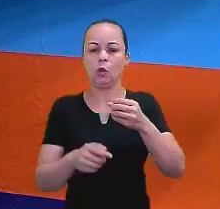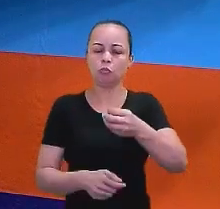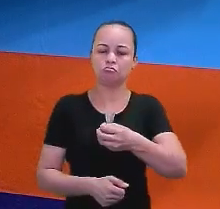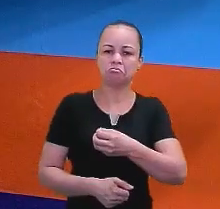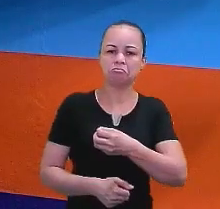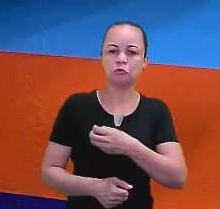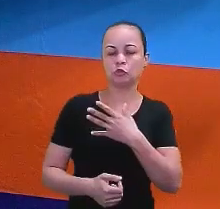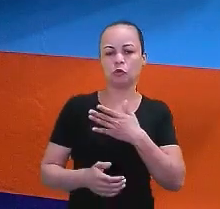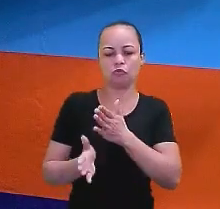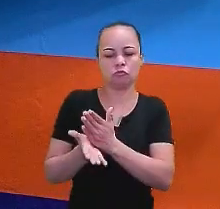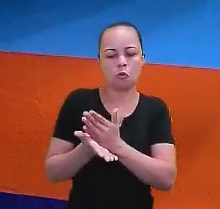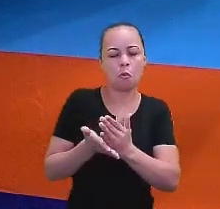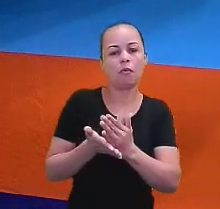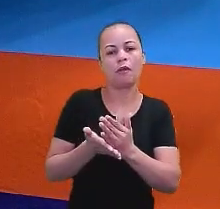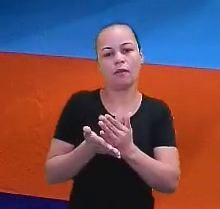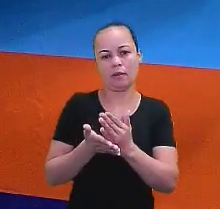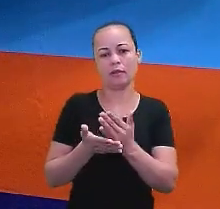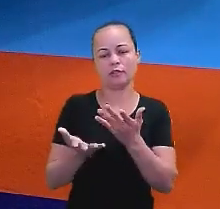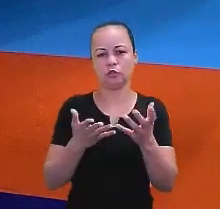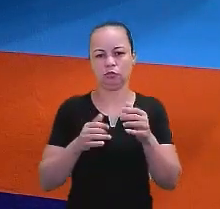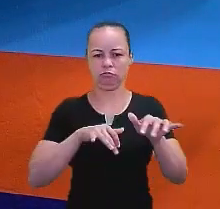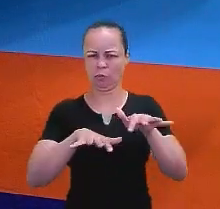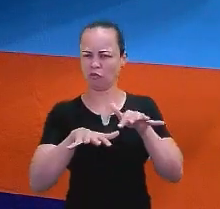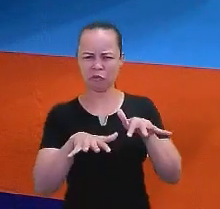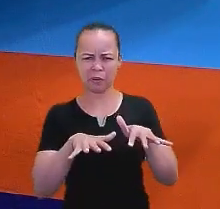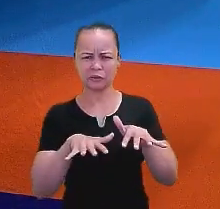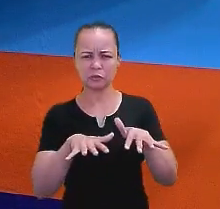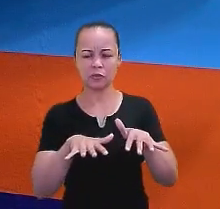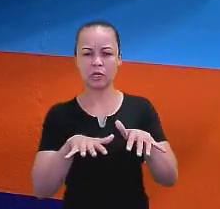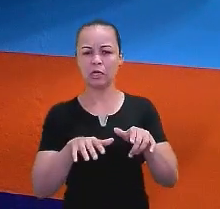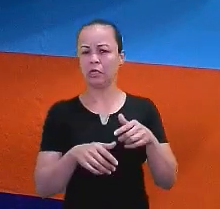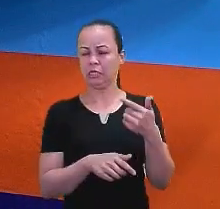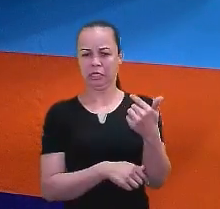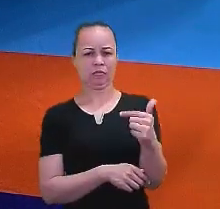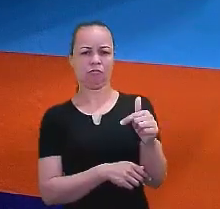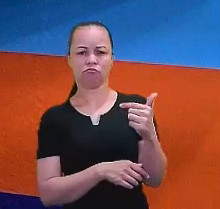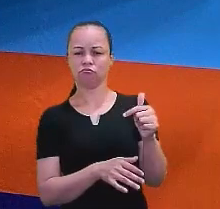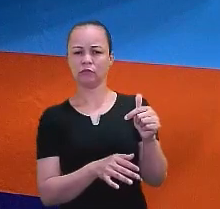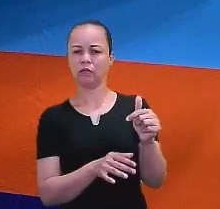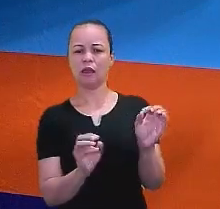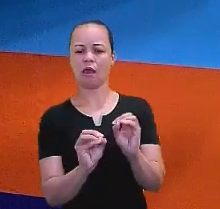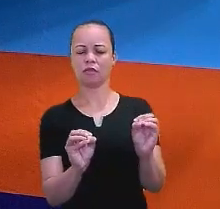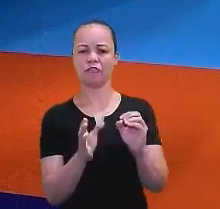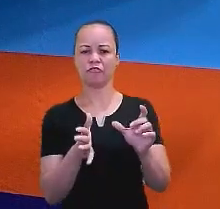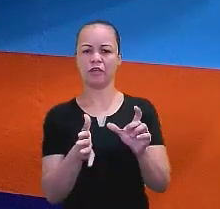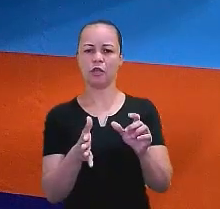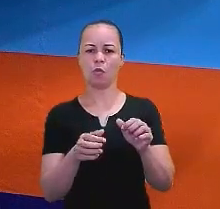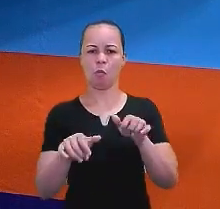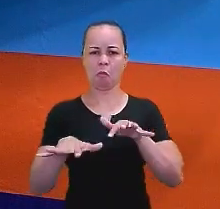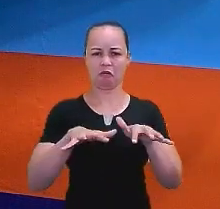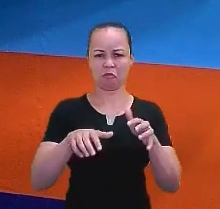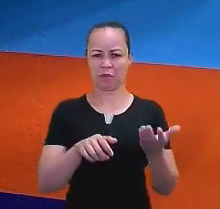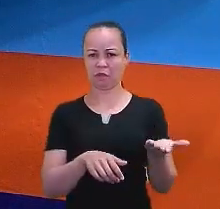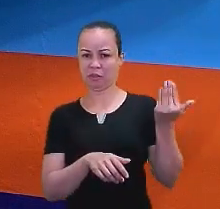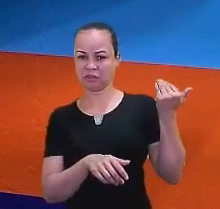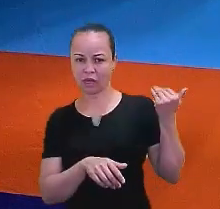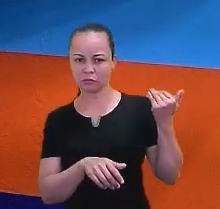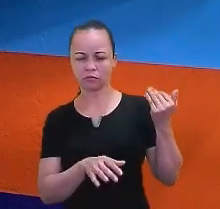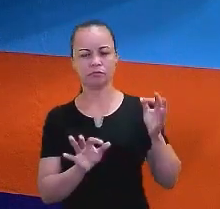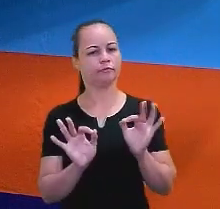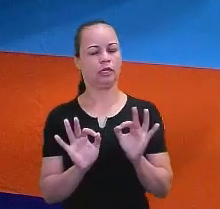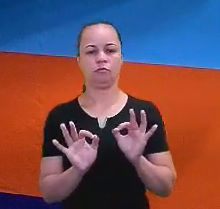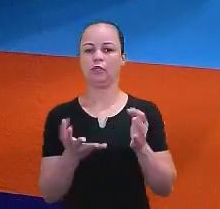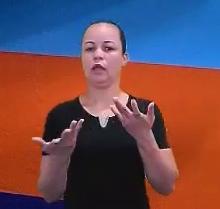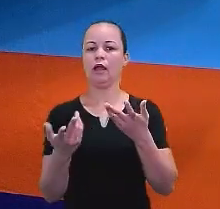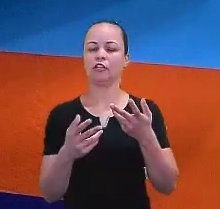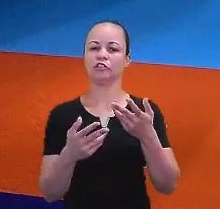novo início de movimento, e que ele não tem nada a ver com o movimento anterior. A prova viva a gente está